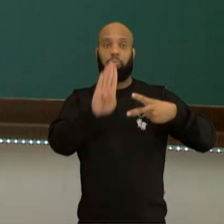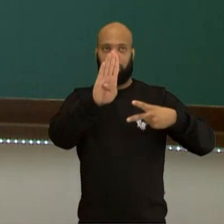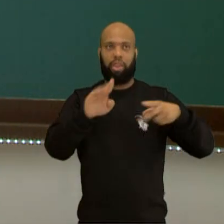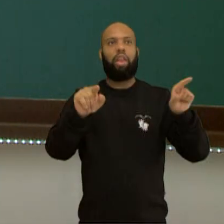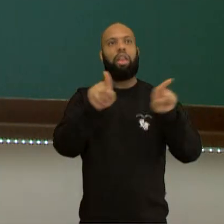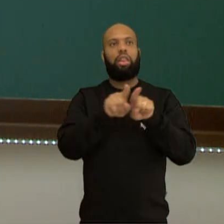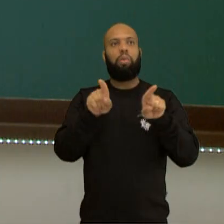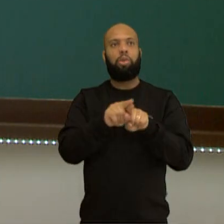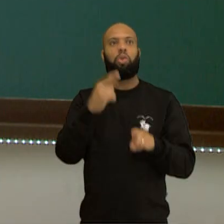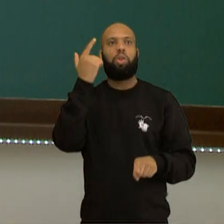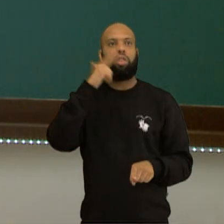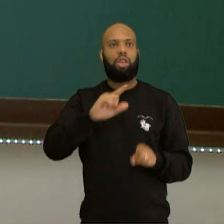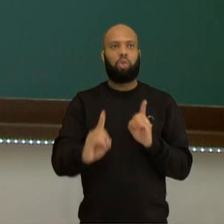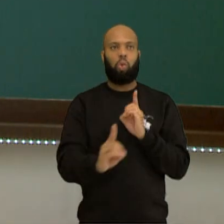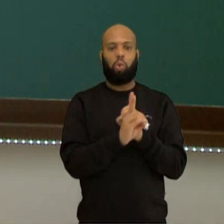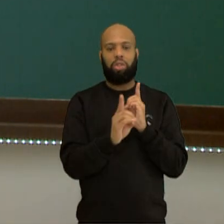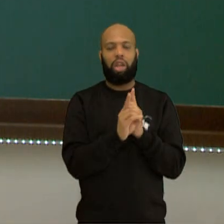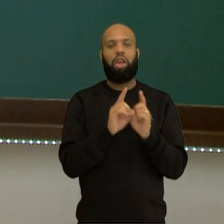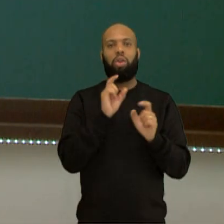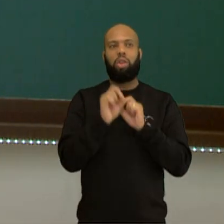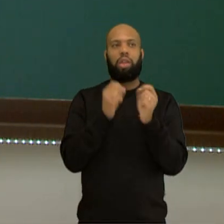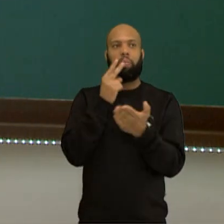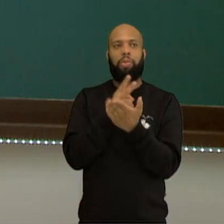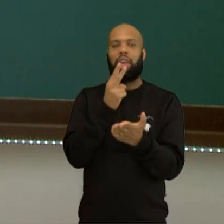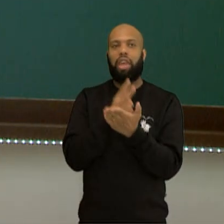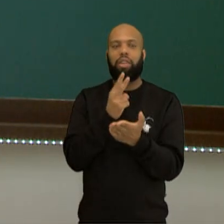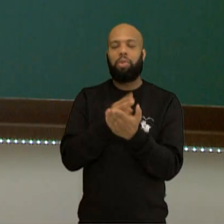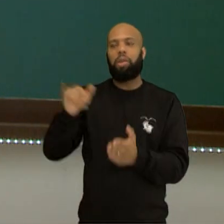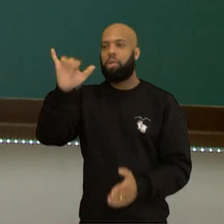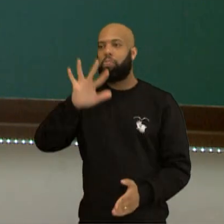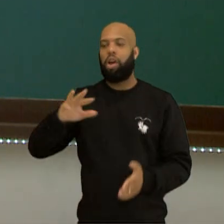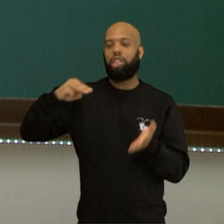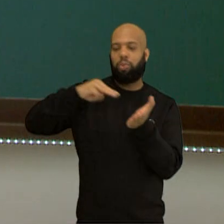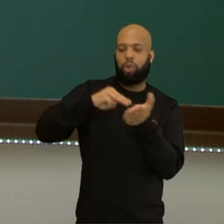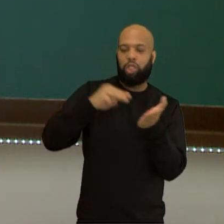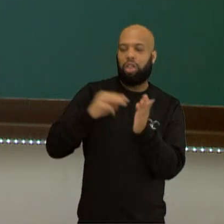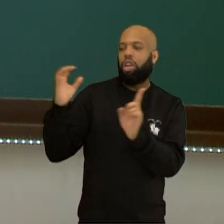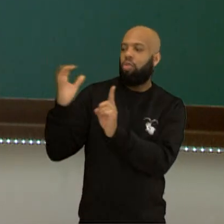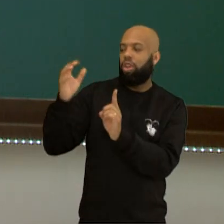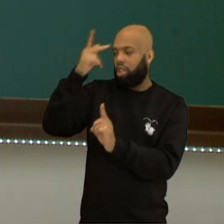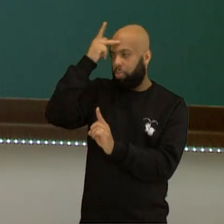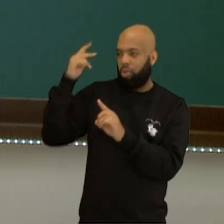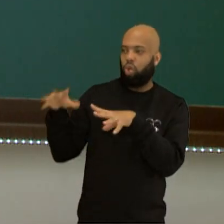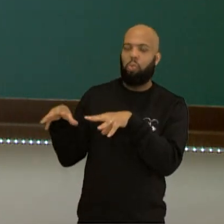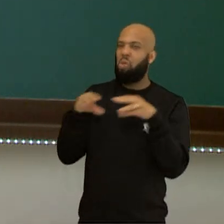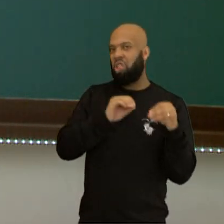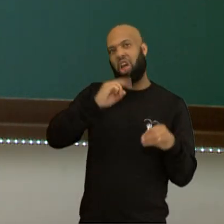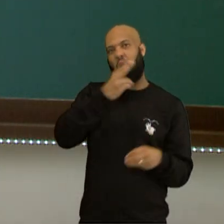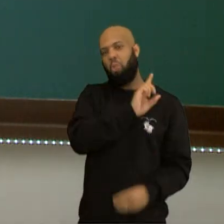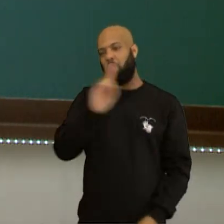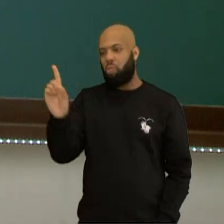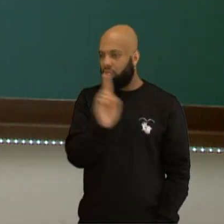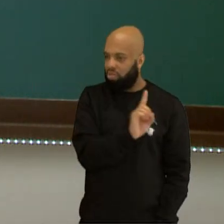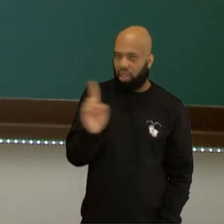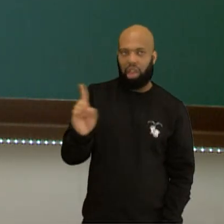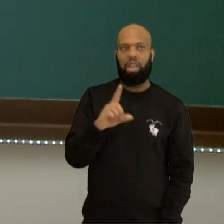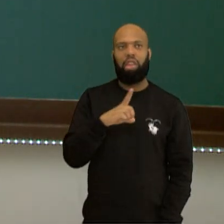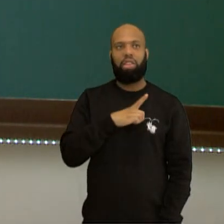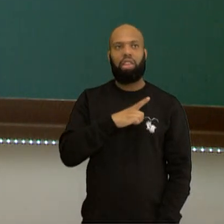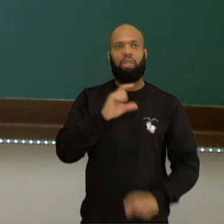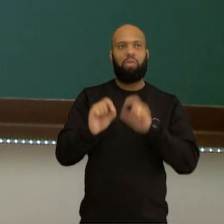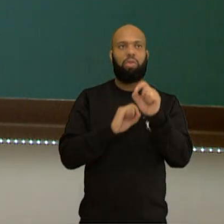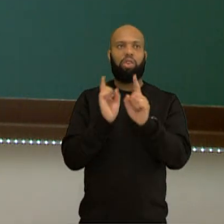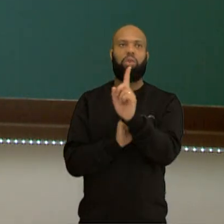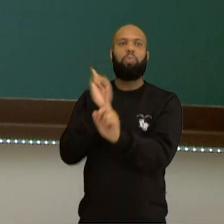Também podemos encontrar na mesma imagem motivos que levam as pessoas a migrarem. Nós temos ali nos balõezinhos, né? Qual